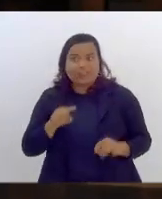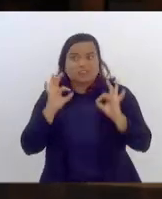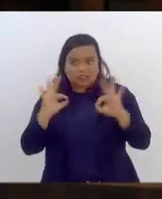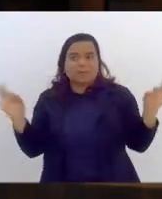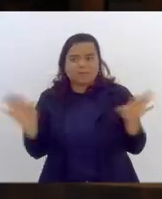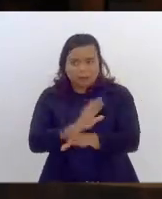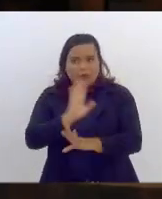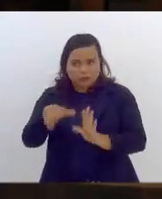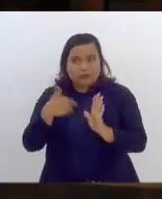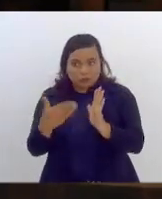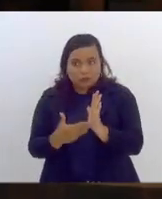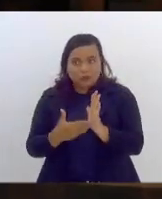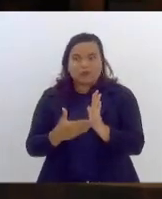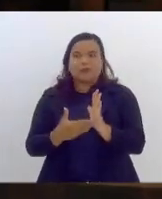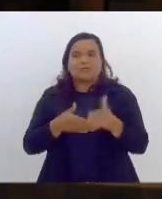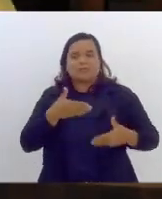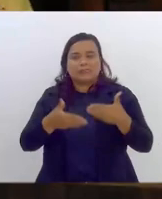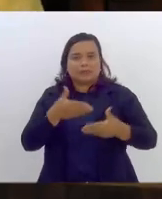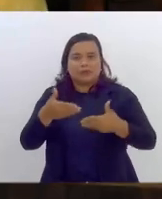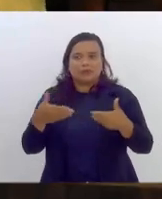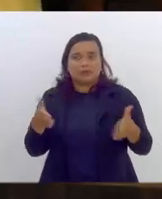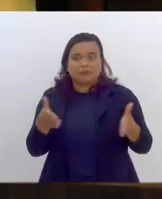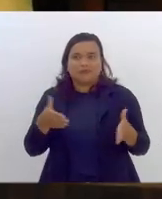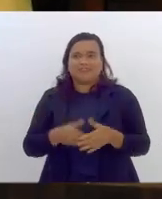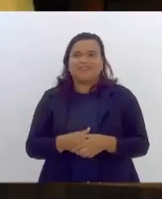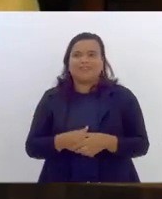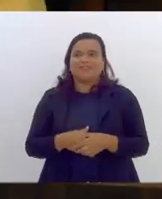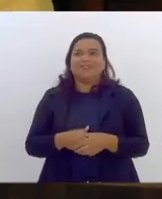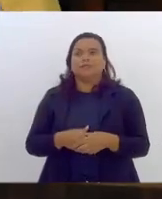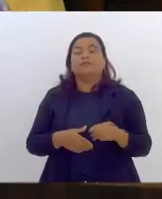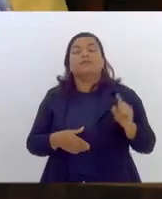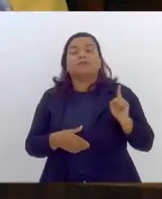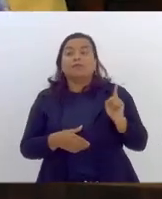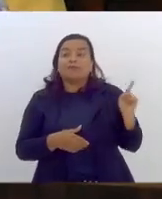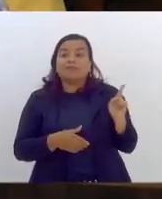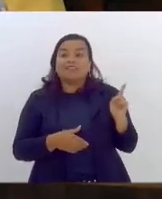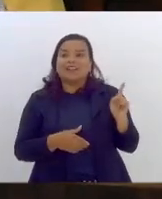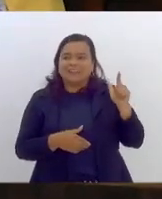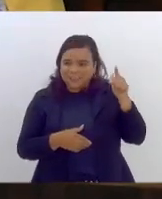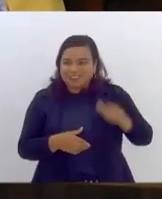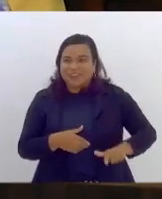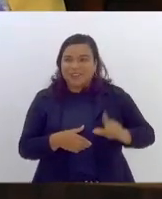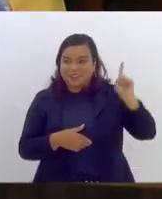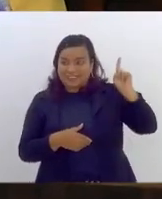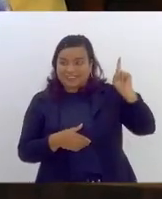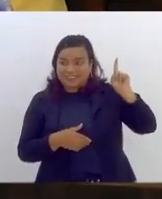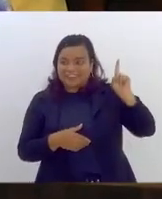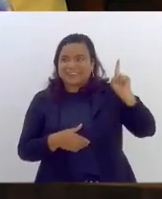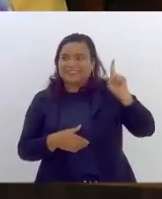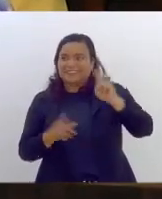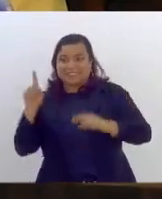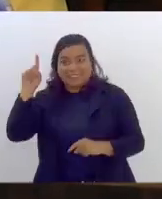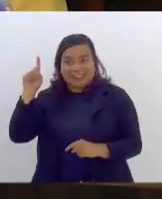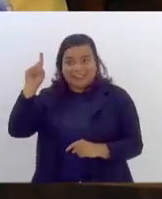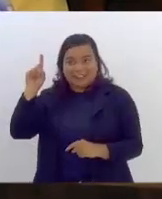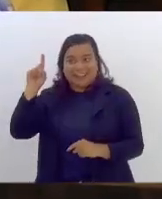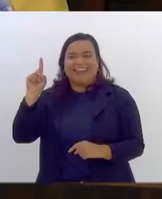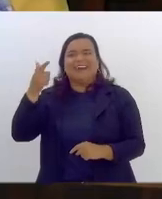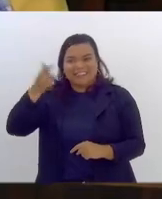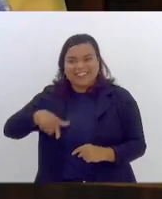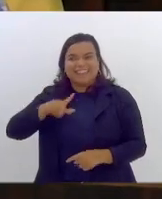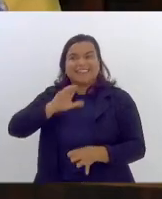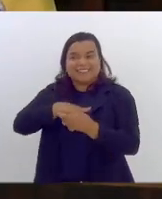completado aquele ciclo dos slides. É reeleita, bem reconhecida, Renata tem